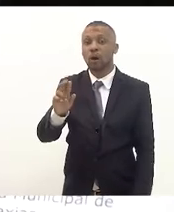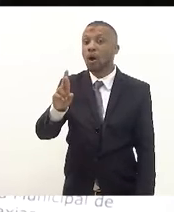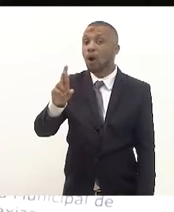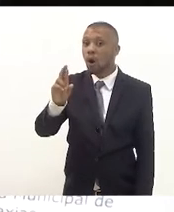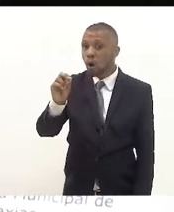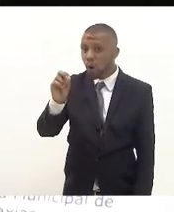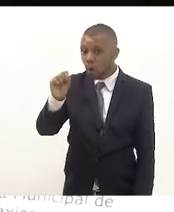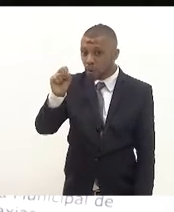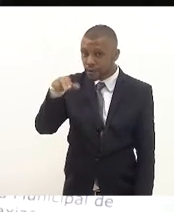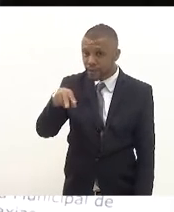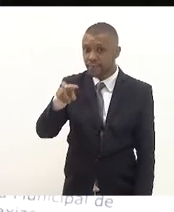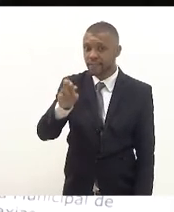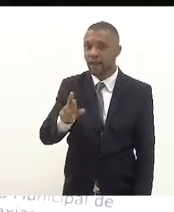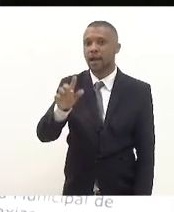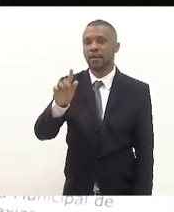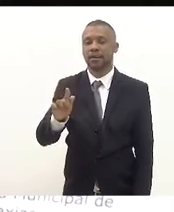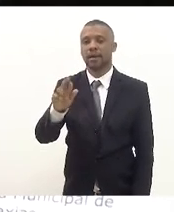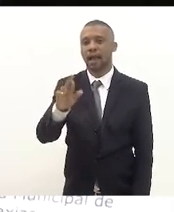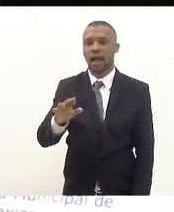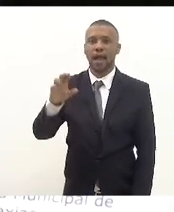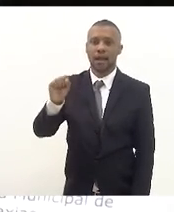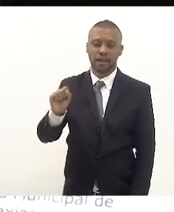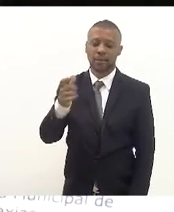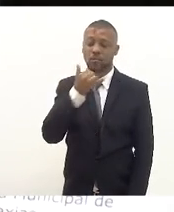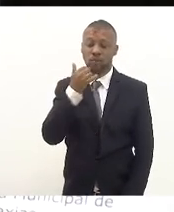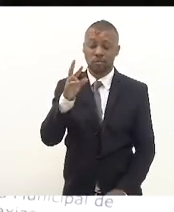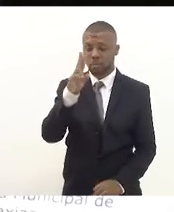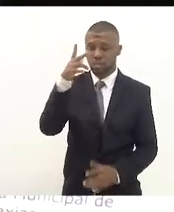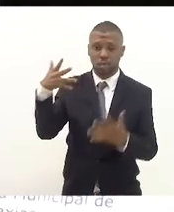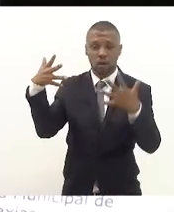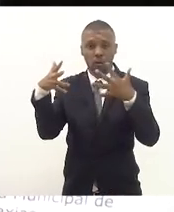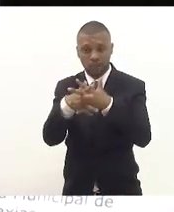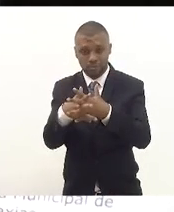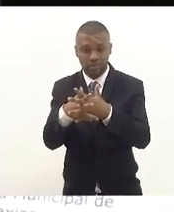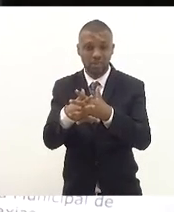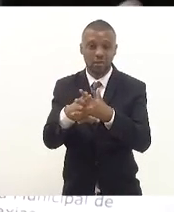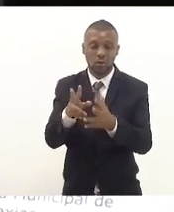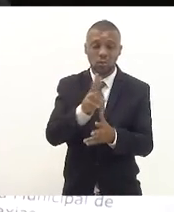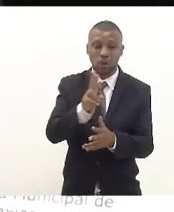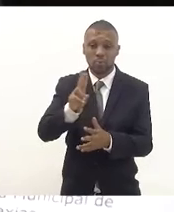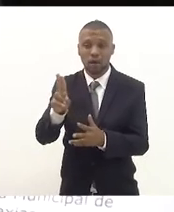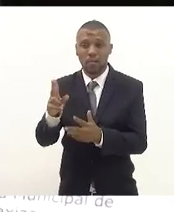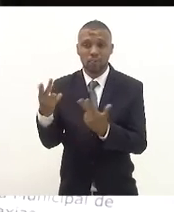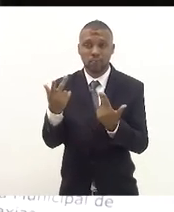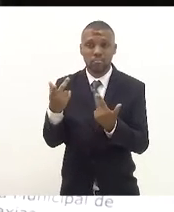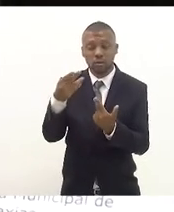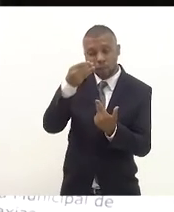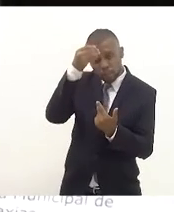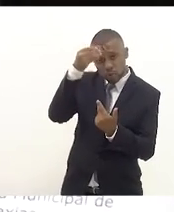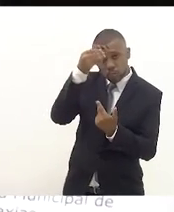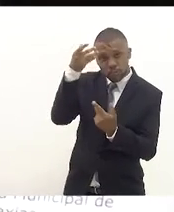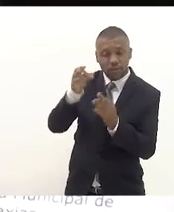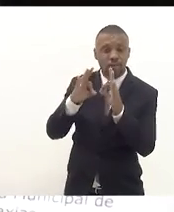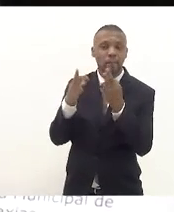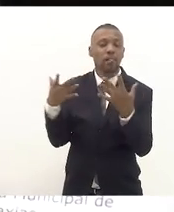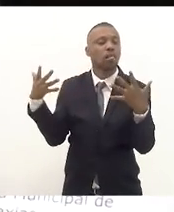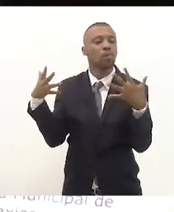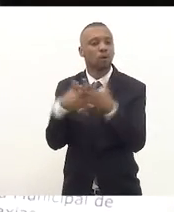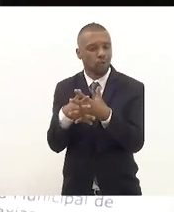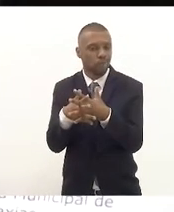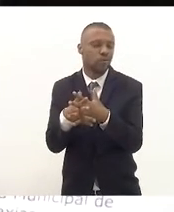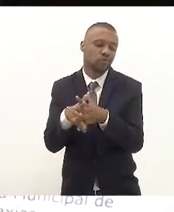Rosenberg Desculpa é que são dois são dois irmãos Residencial todos meus sobrinhos a gente podia confundo